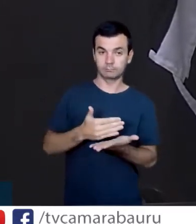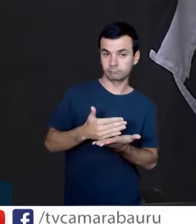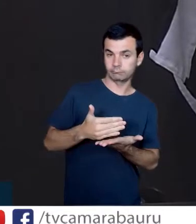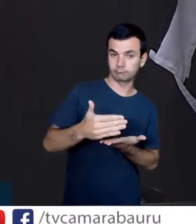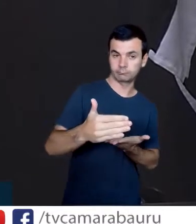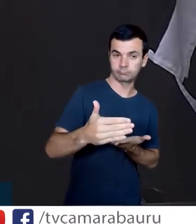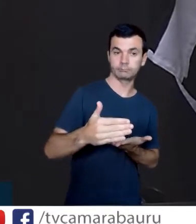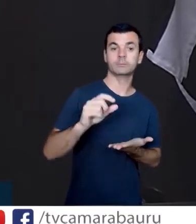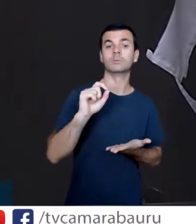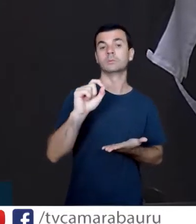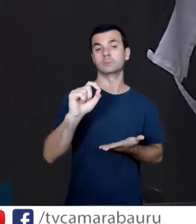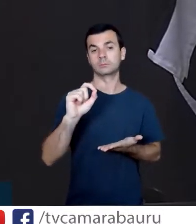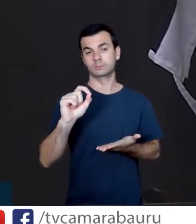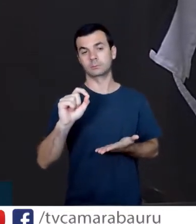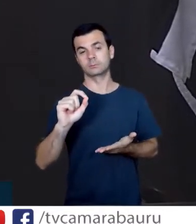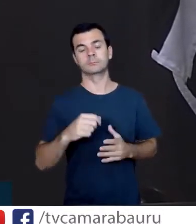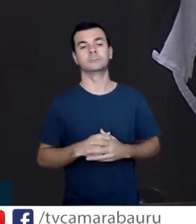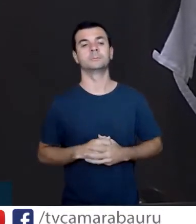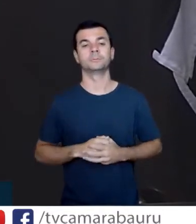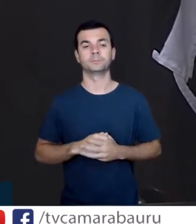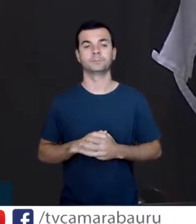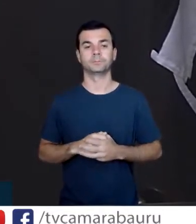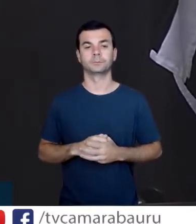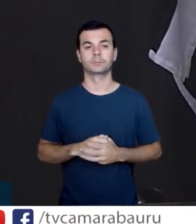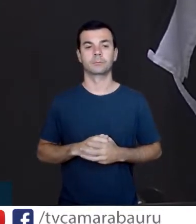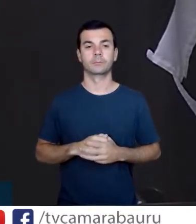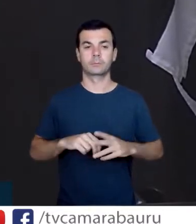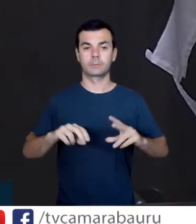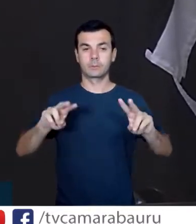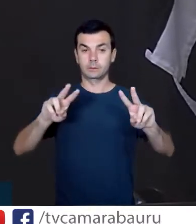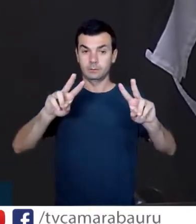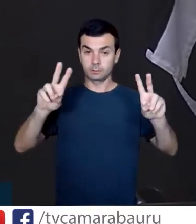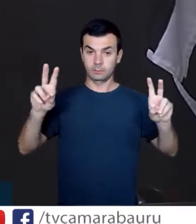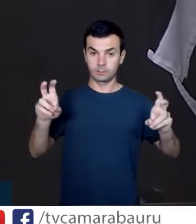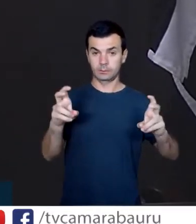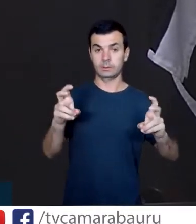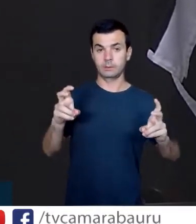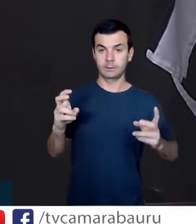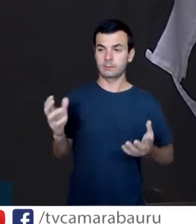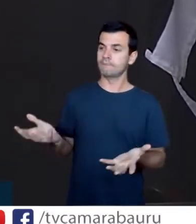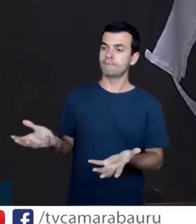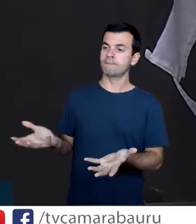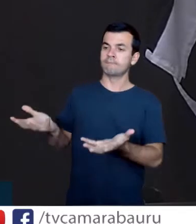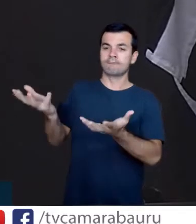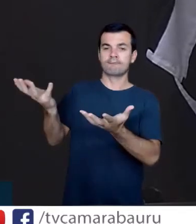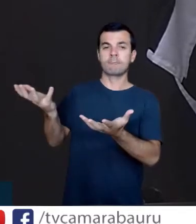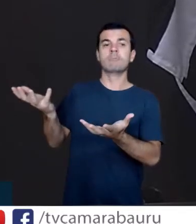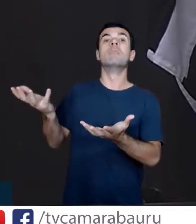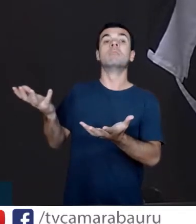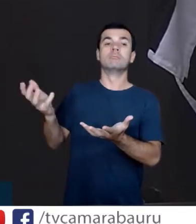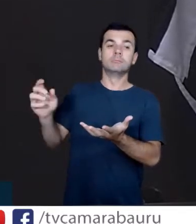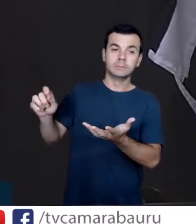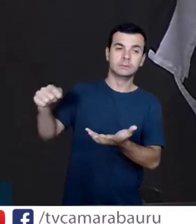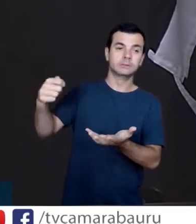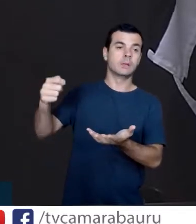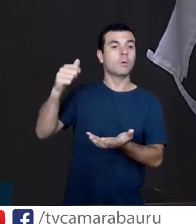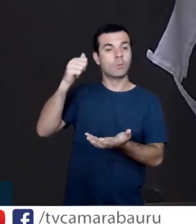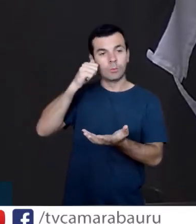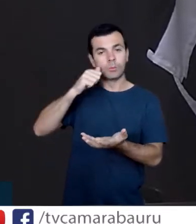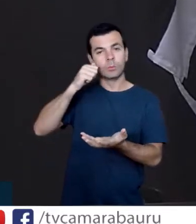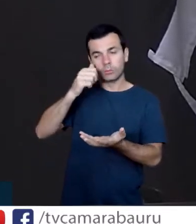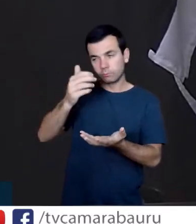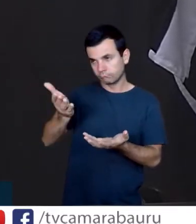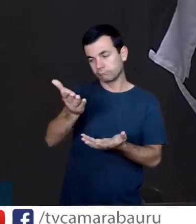fala, destacando e enaltecendo todas as mulheres, parabenizando todas as